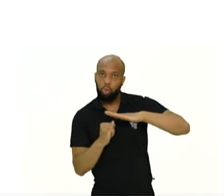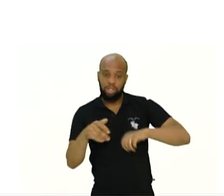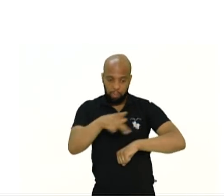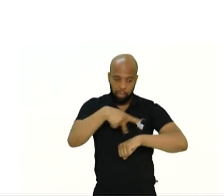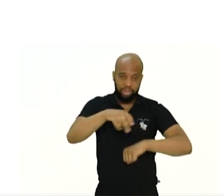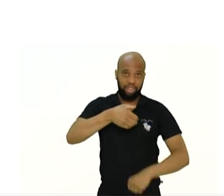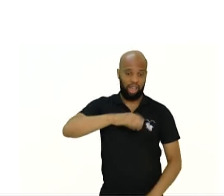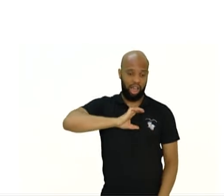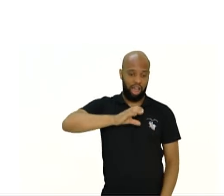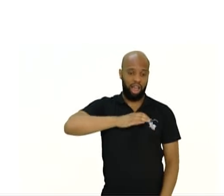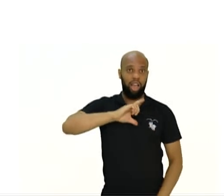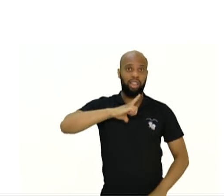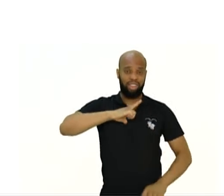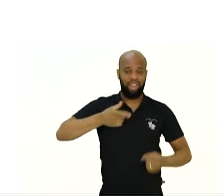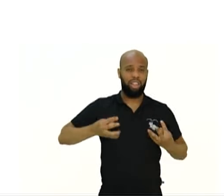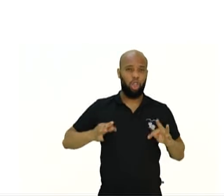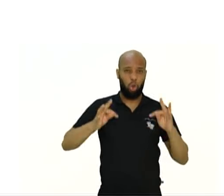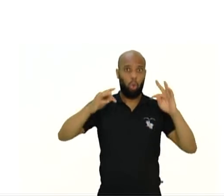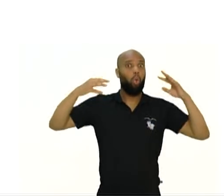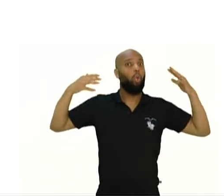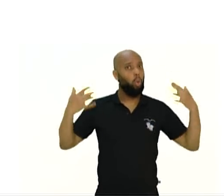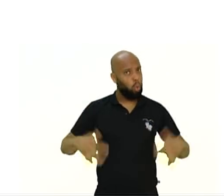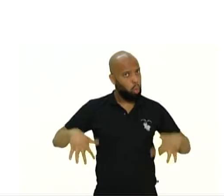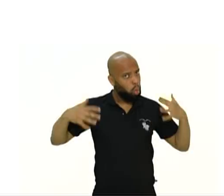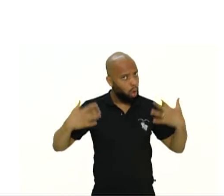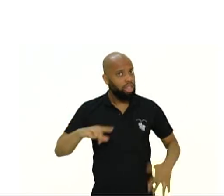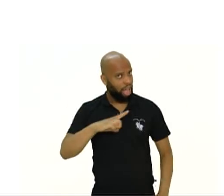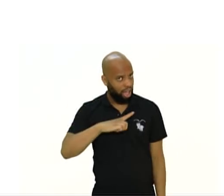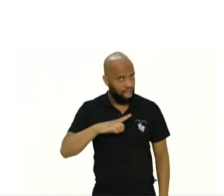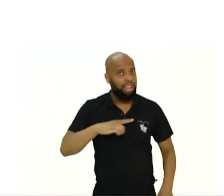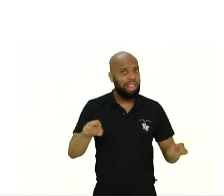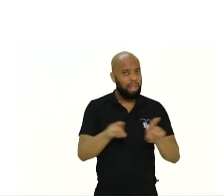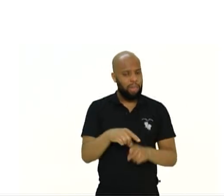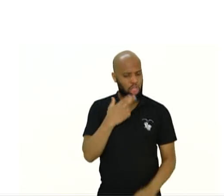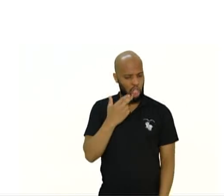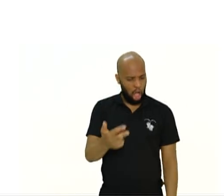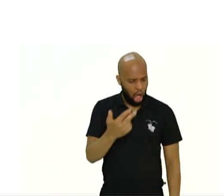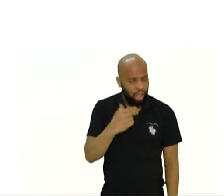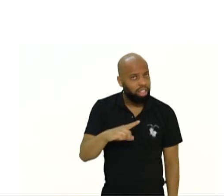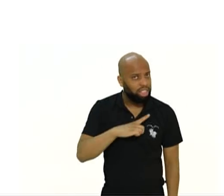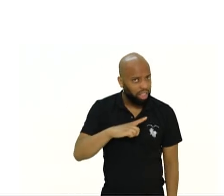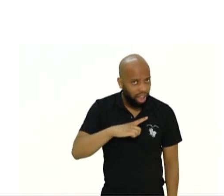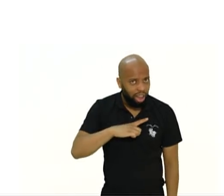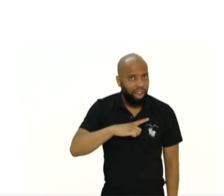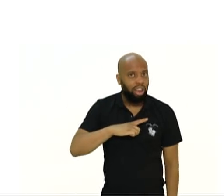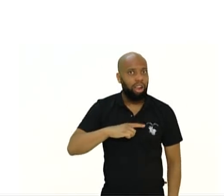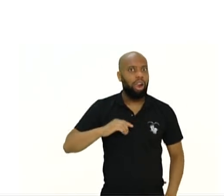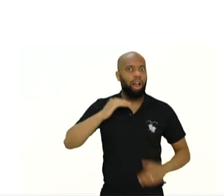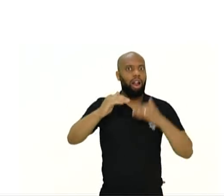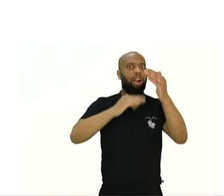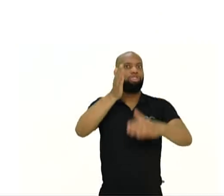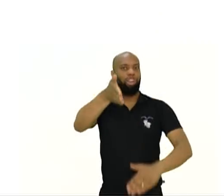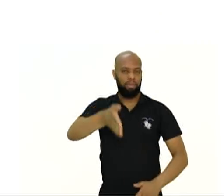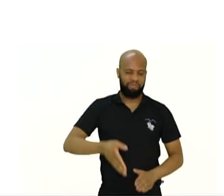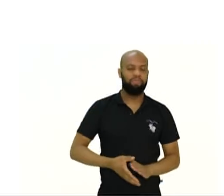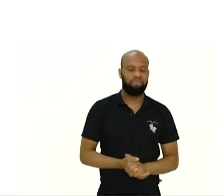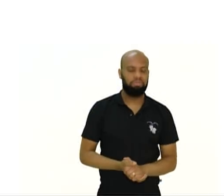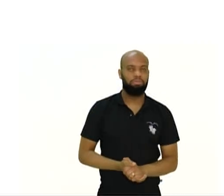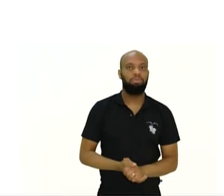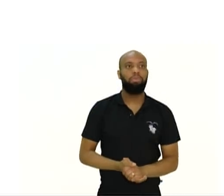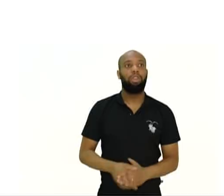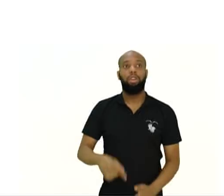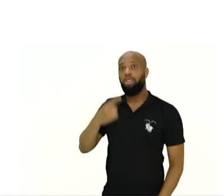indústrias altamente tecnológicas, elas são indústrias modernas, né, bastante desenvolvidas.